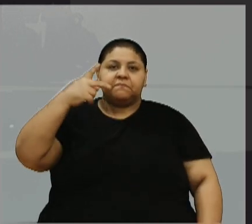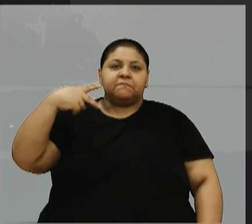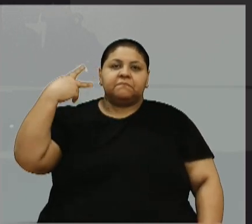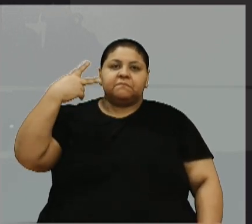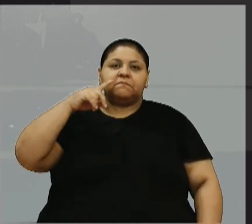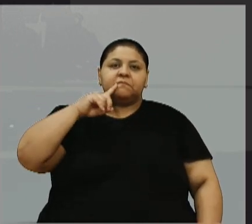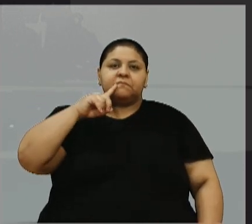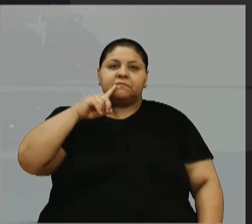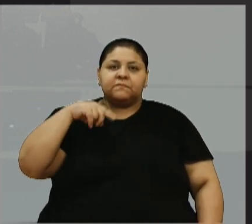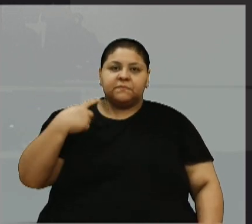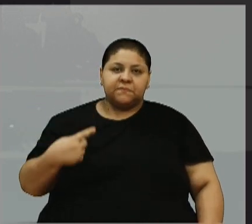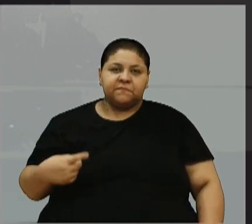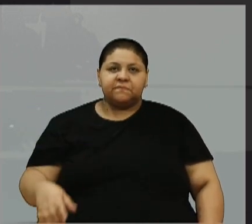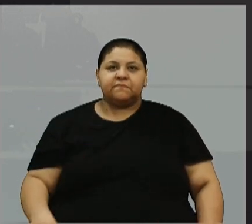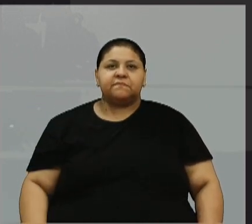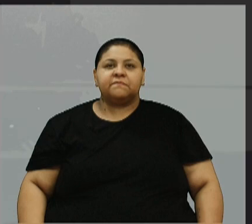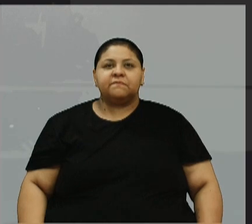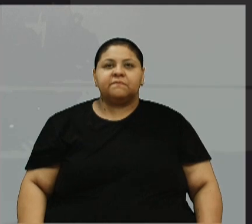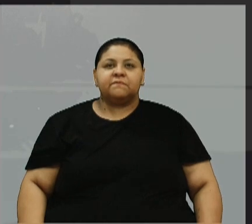vereadora Gladys Friso.